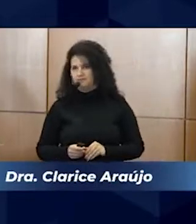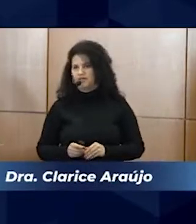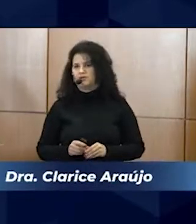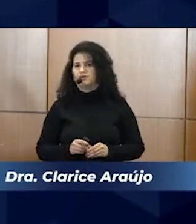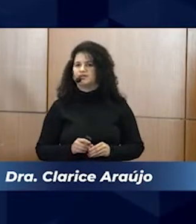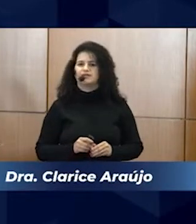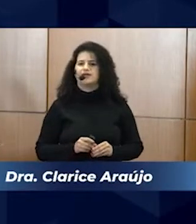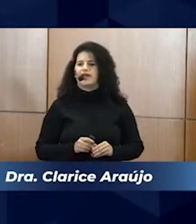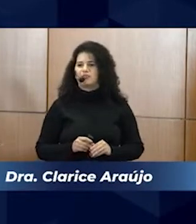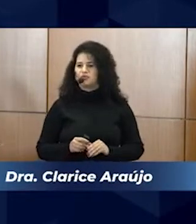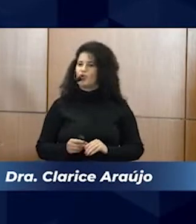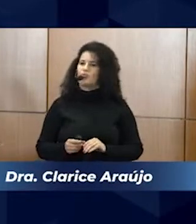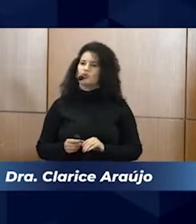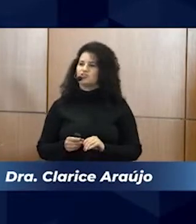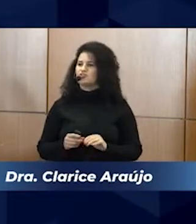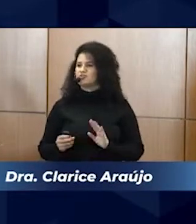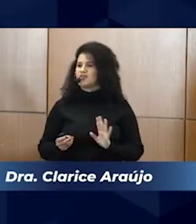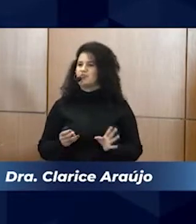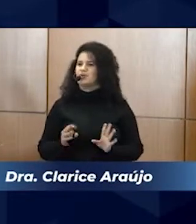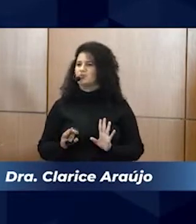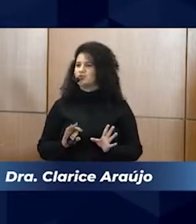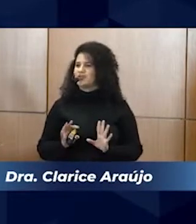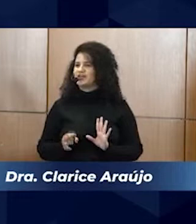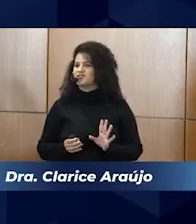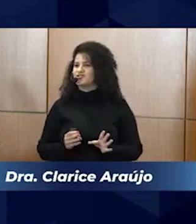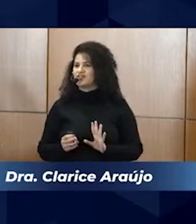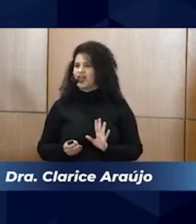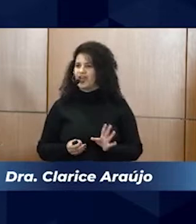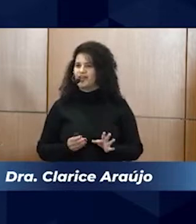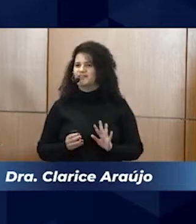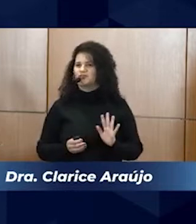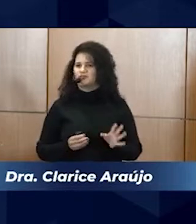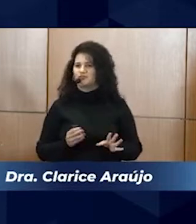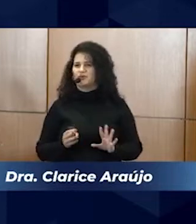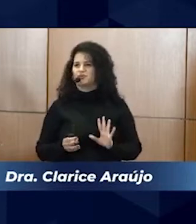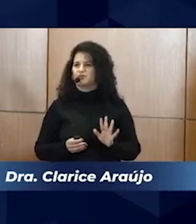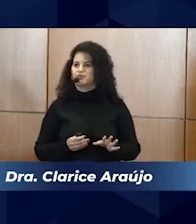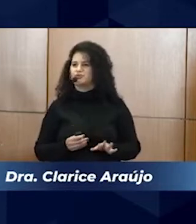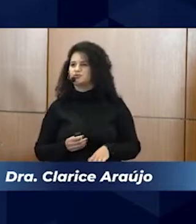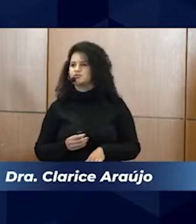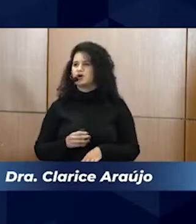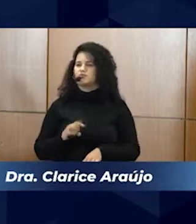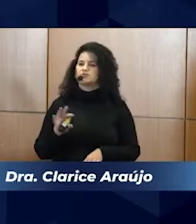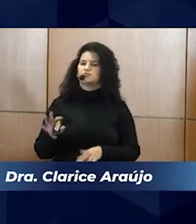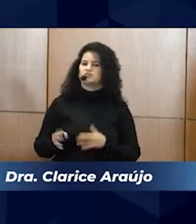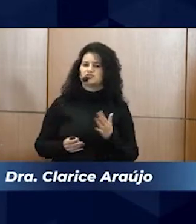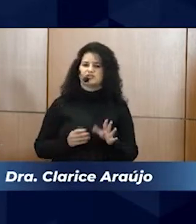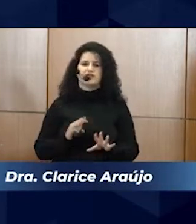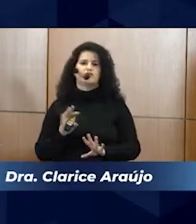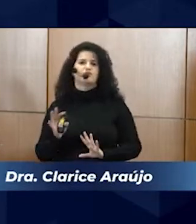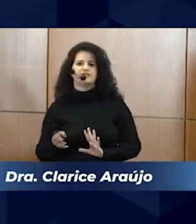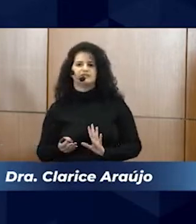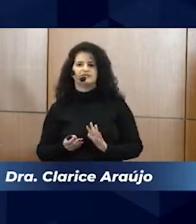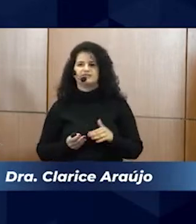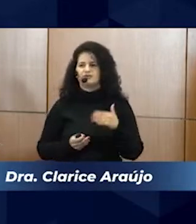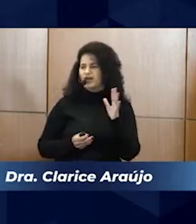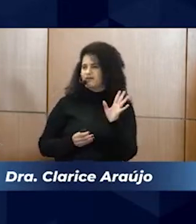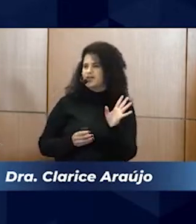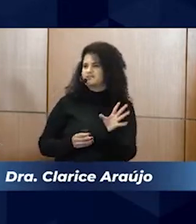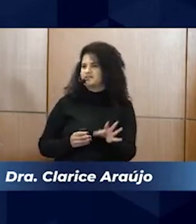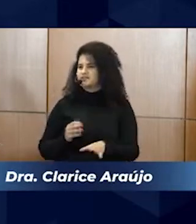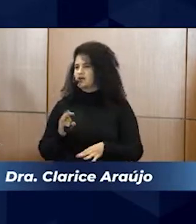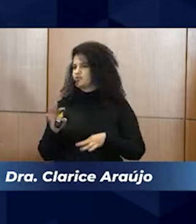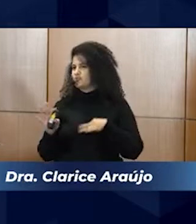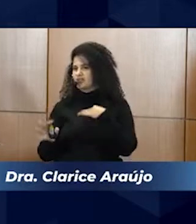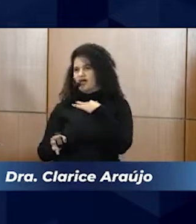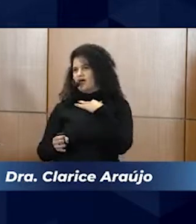ocupacional. Eu ainda, é muito comum a gente não saber muito o que a gente quer até no final do curso. Umas pessoas já têm alguma decisão. Ah, eu